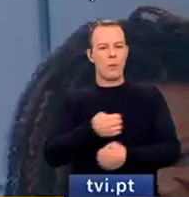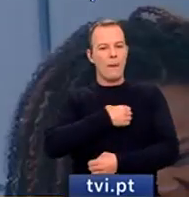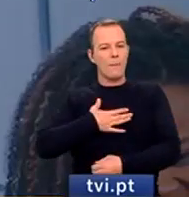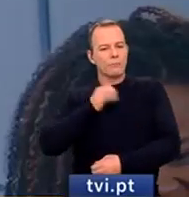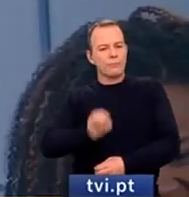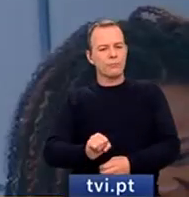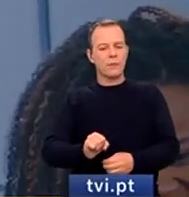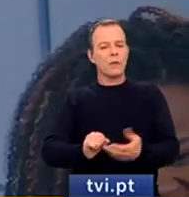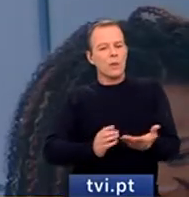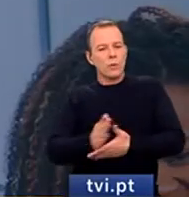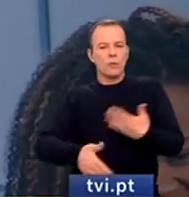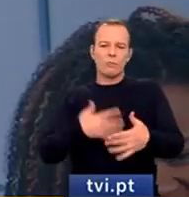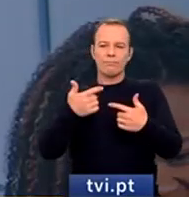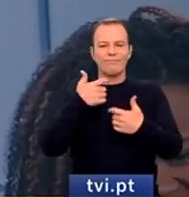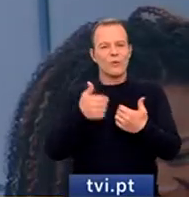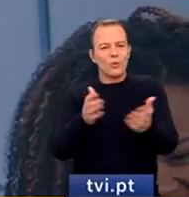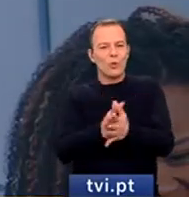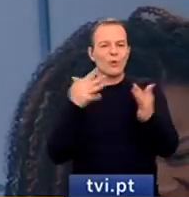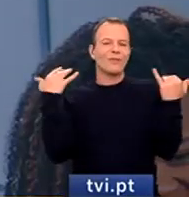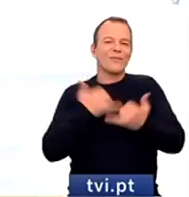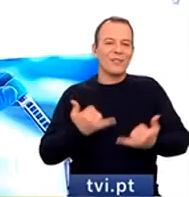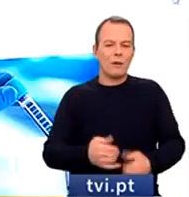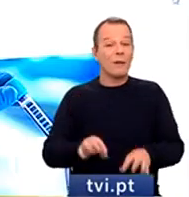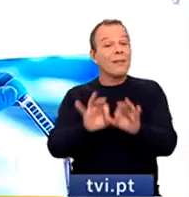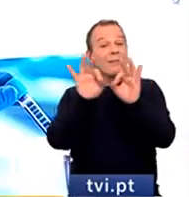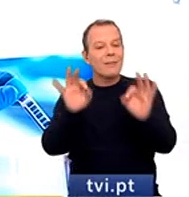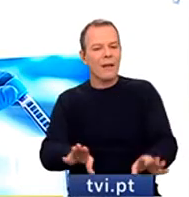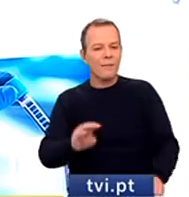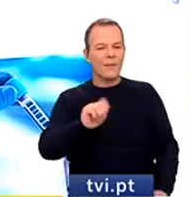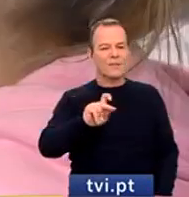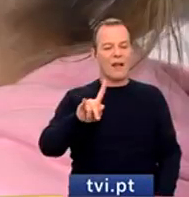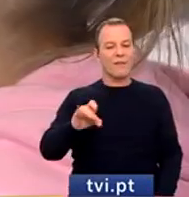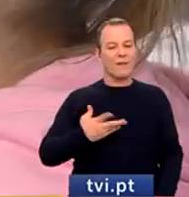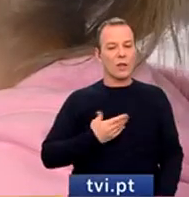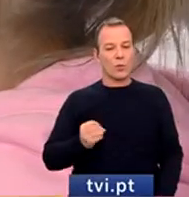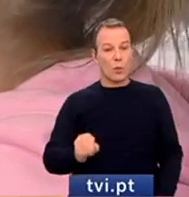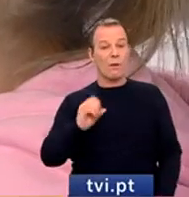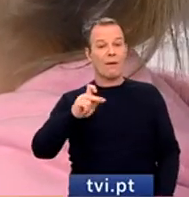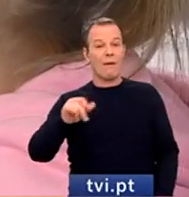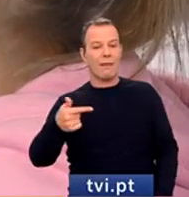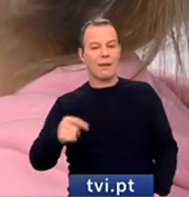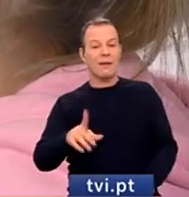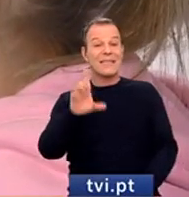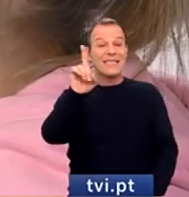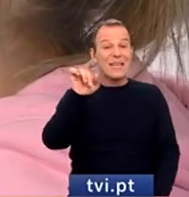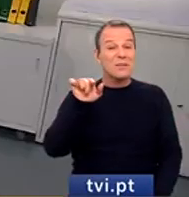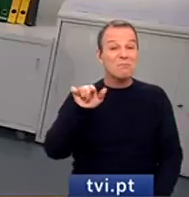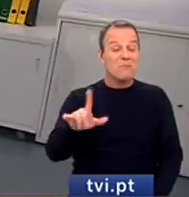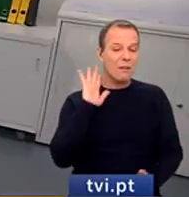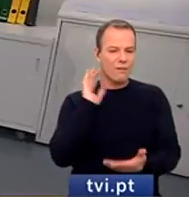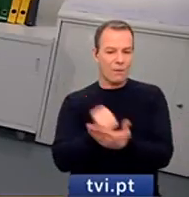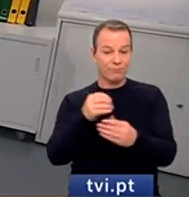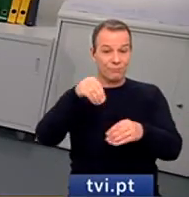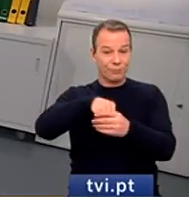e manter toda a gente mais feliz. O mesmo acontece na Salvador Caetano. A empresa, com 6 mil colaboradores a nível